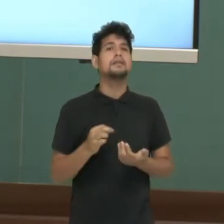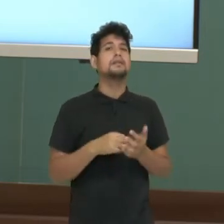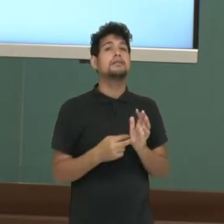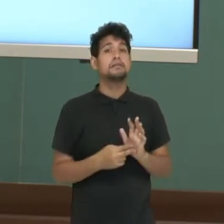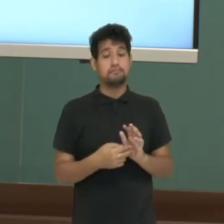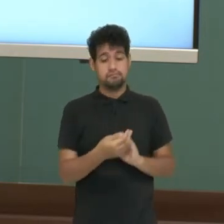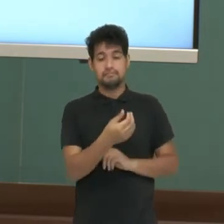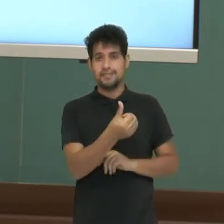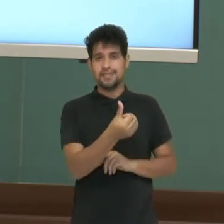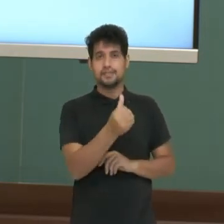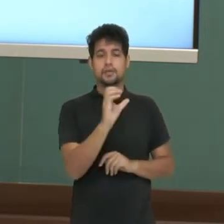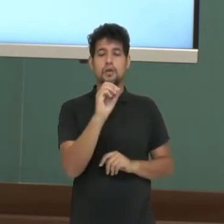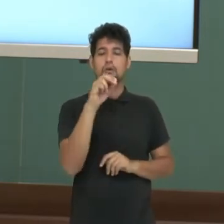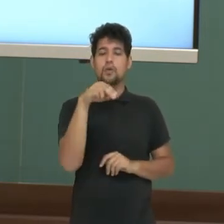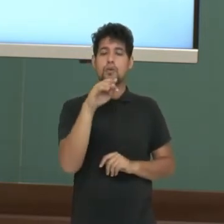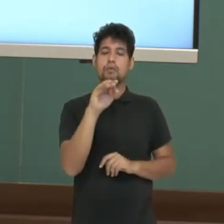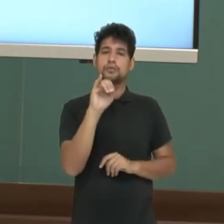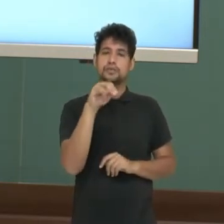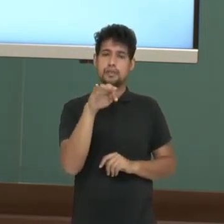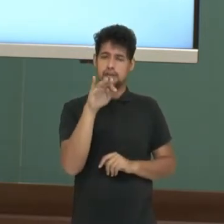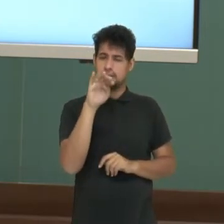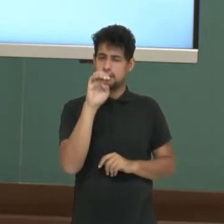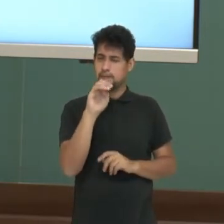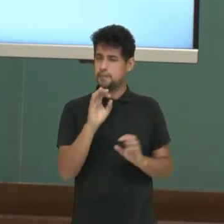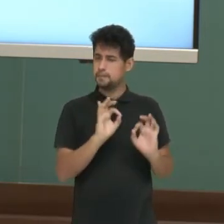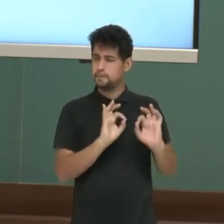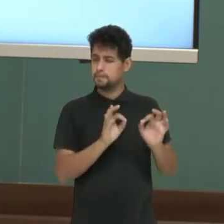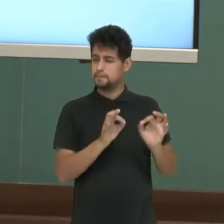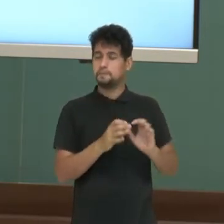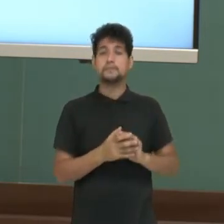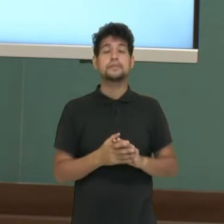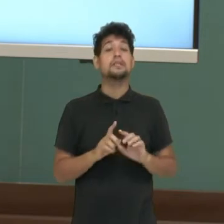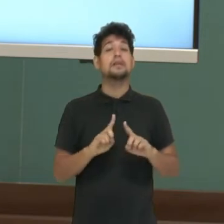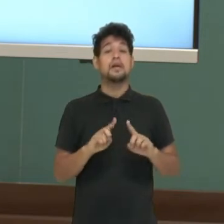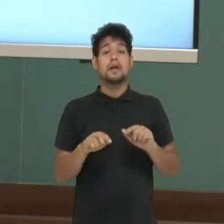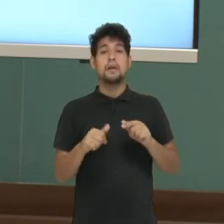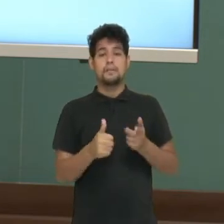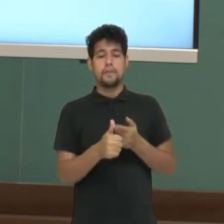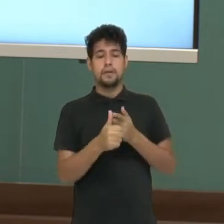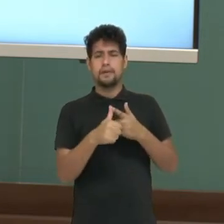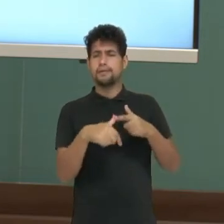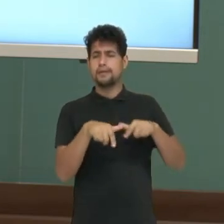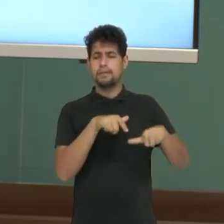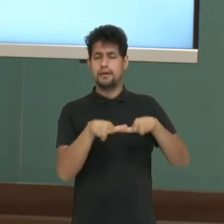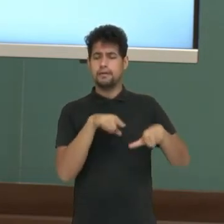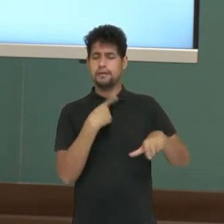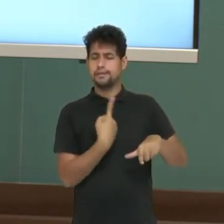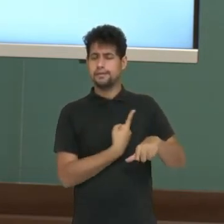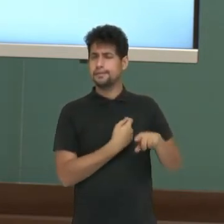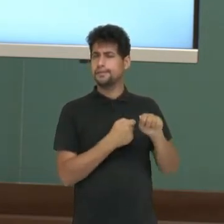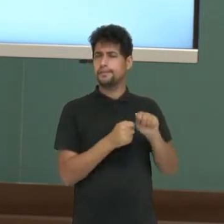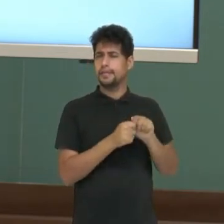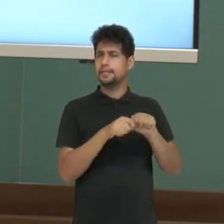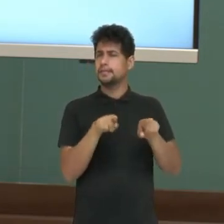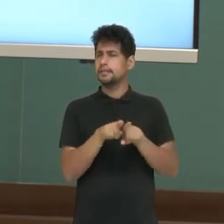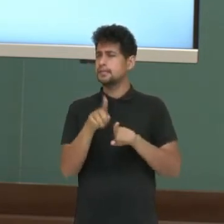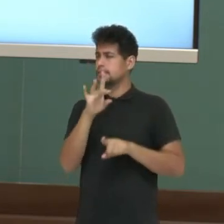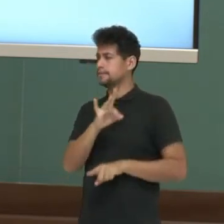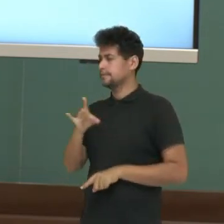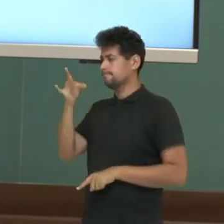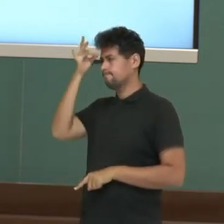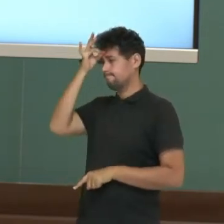6 continentes que existem. Muito bem. Então, primeira atividade aqui para a gente desenvolver então e fixar o conhecimento